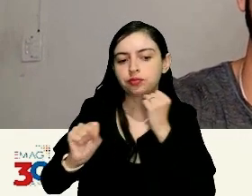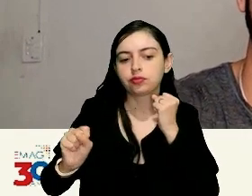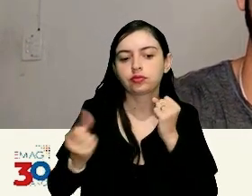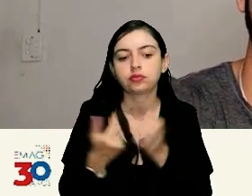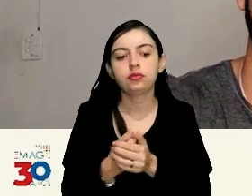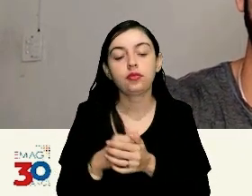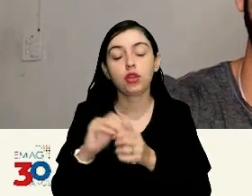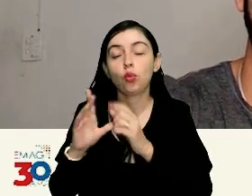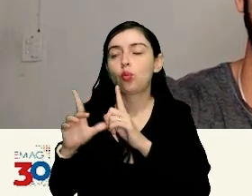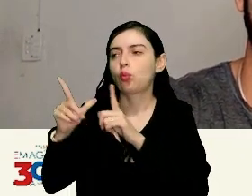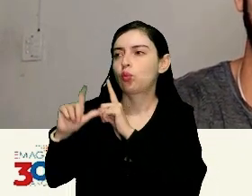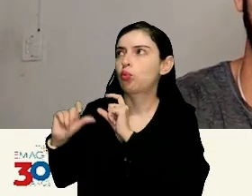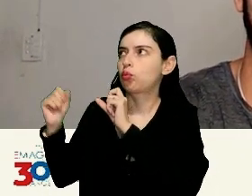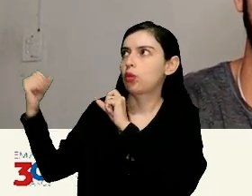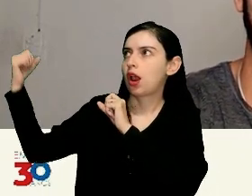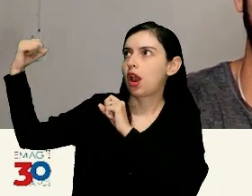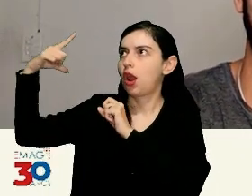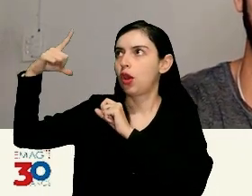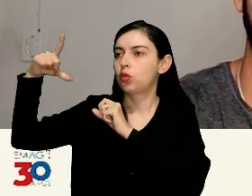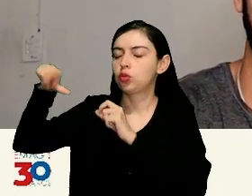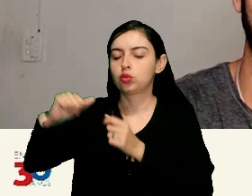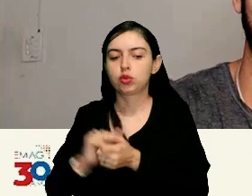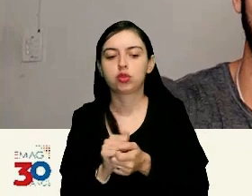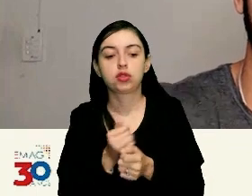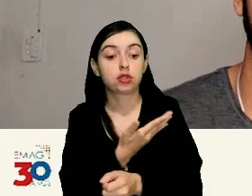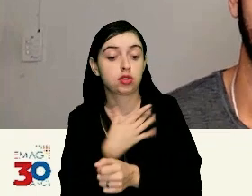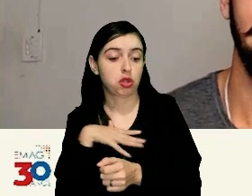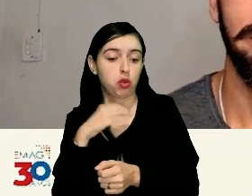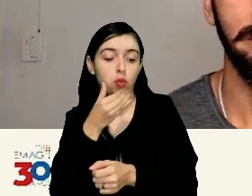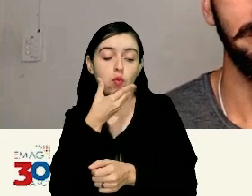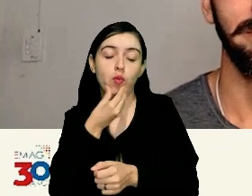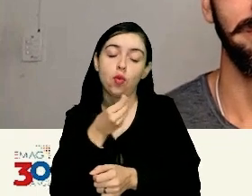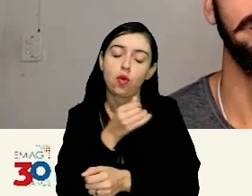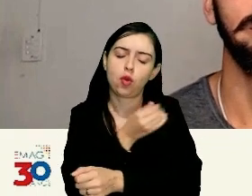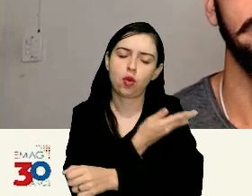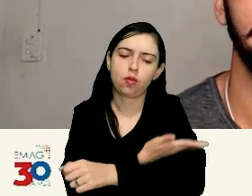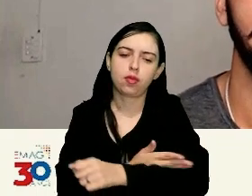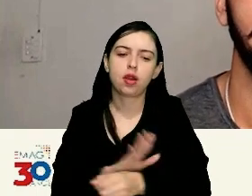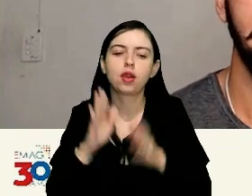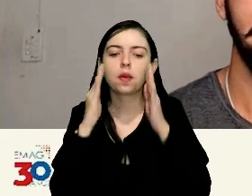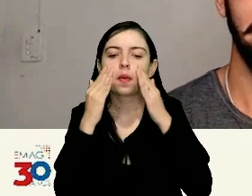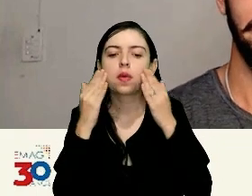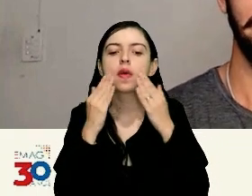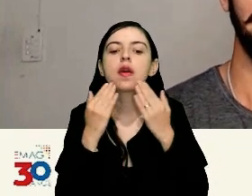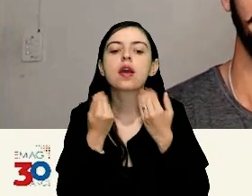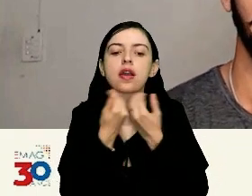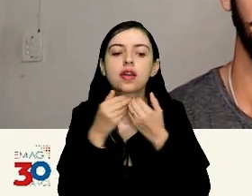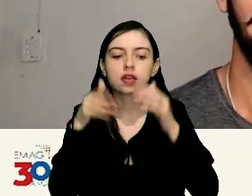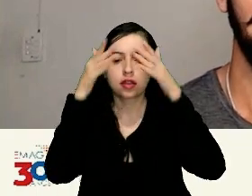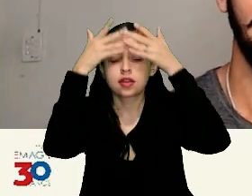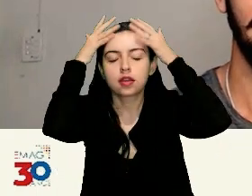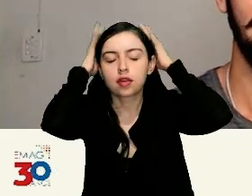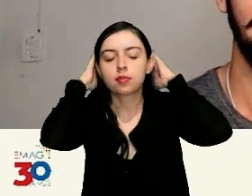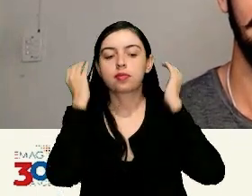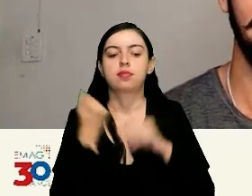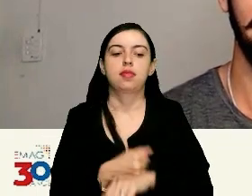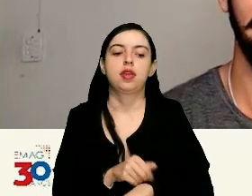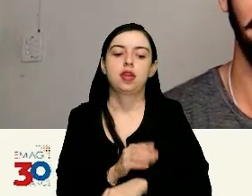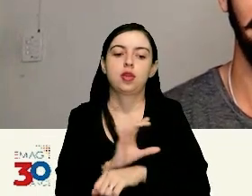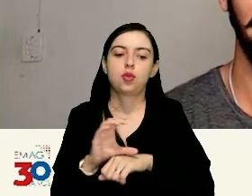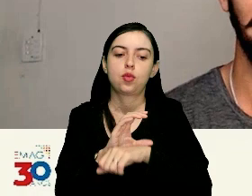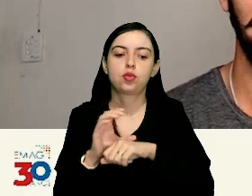Eu sou um homem branco, barba e cabelo castanho e bem escuro, e tô com um